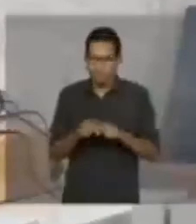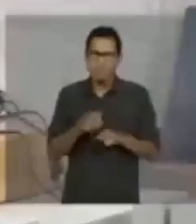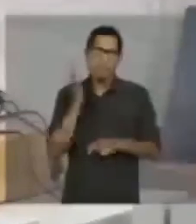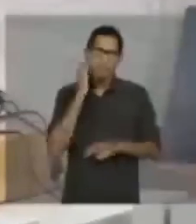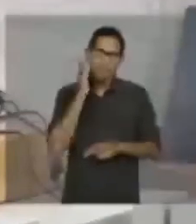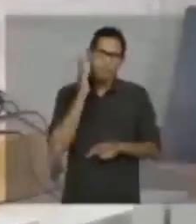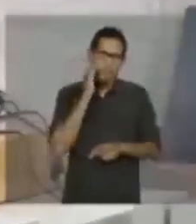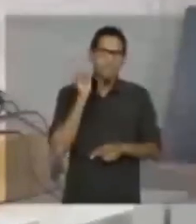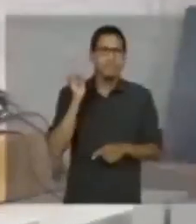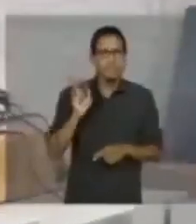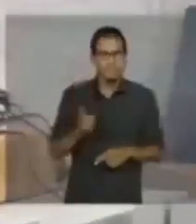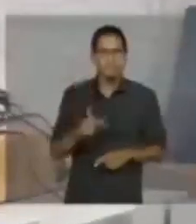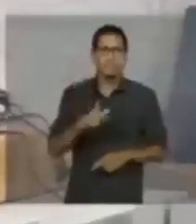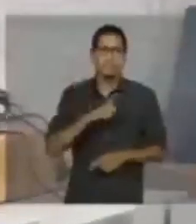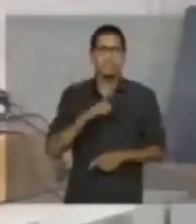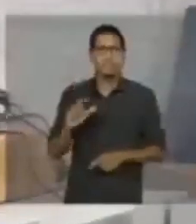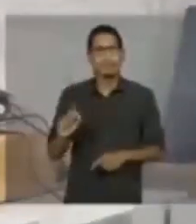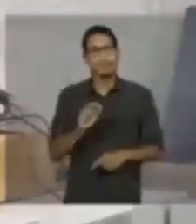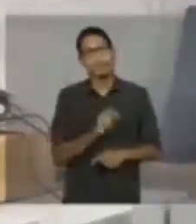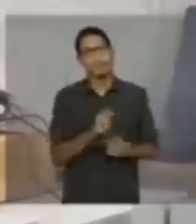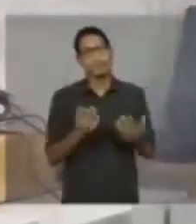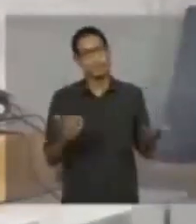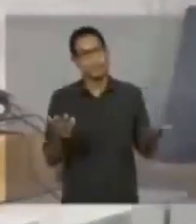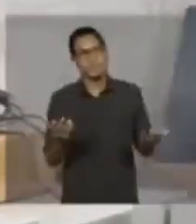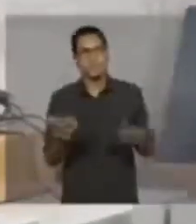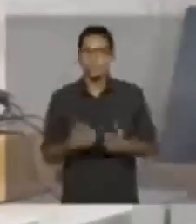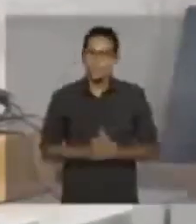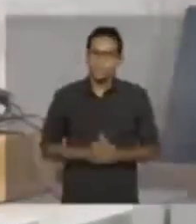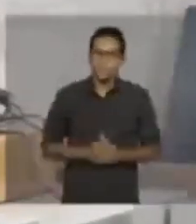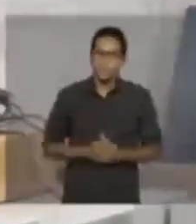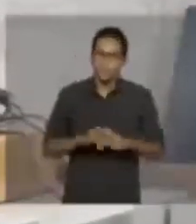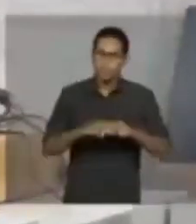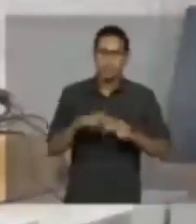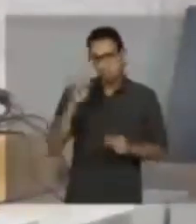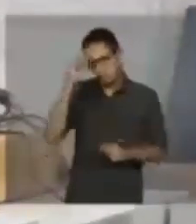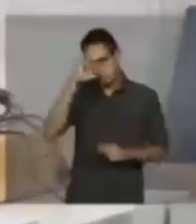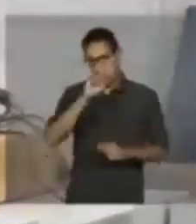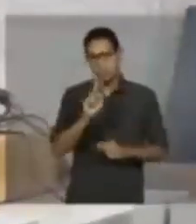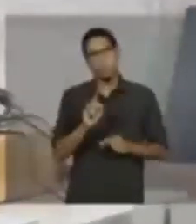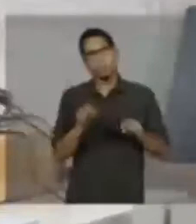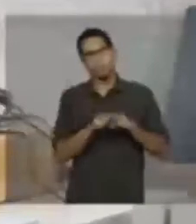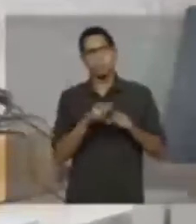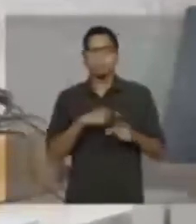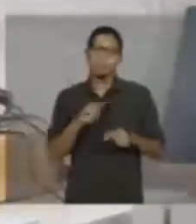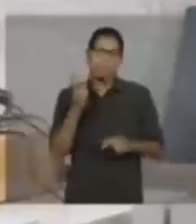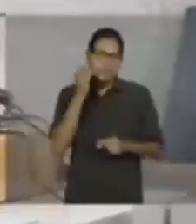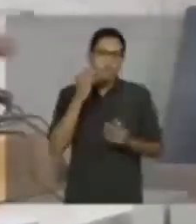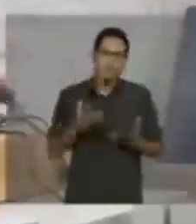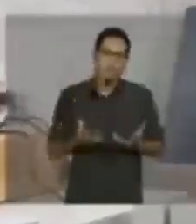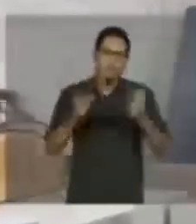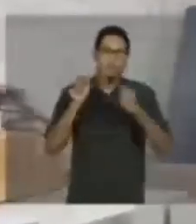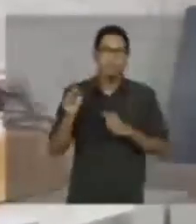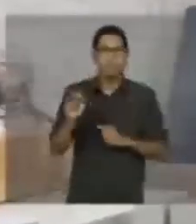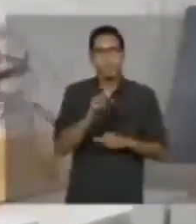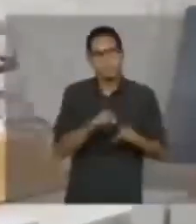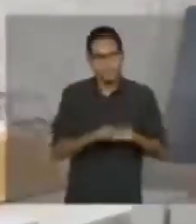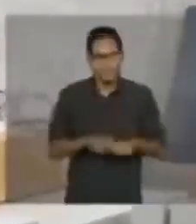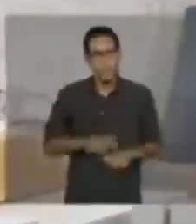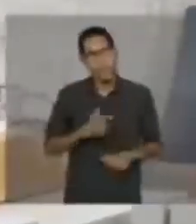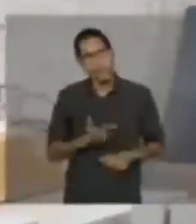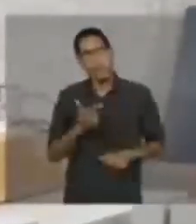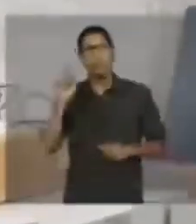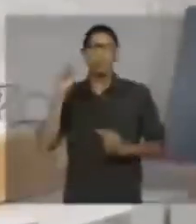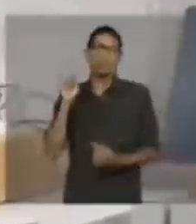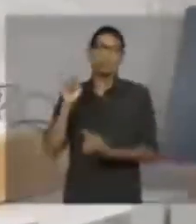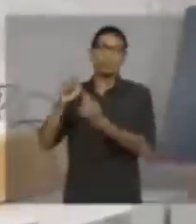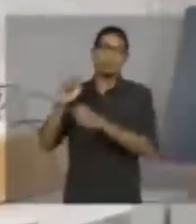isso sempre, não é se dar por satisfeito e dizer, não, é difícil, mas procurar aperfeiçoar isso. E aí tem um outro ponto muito prático